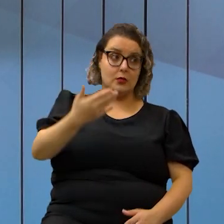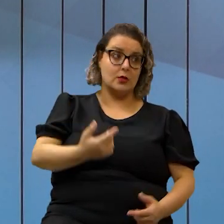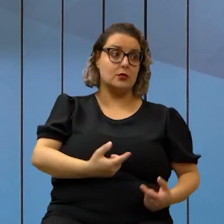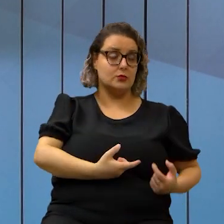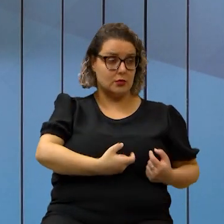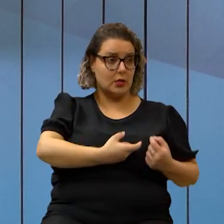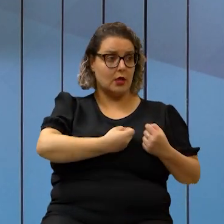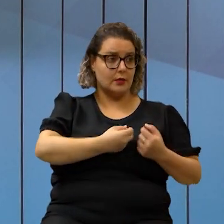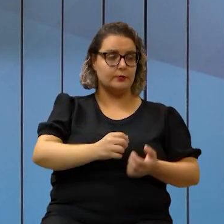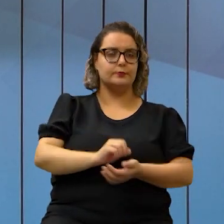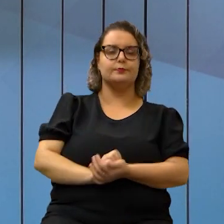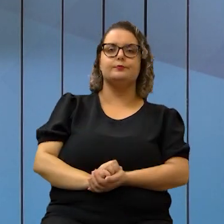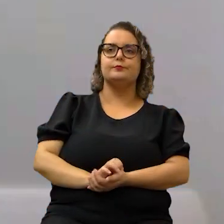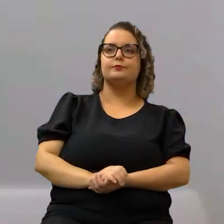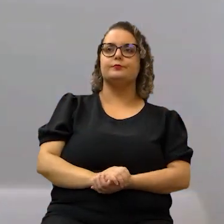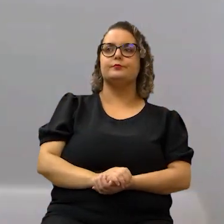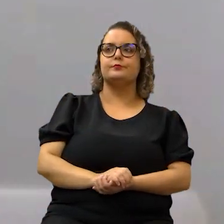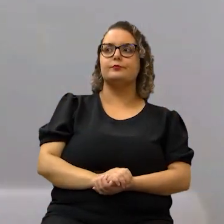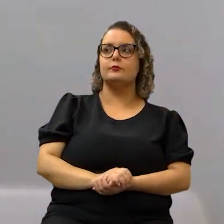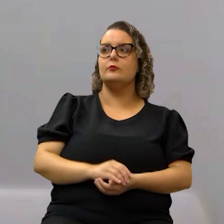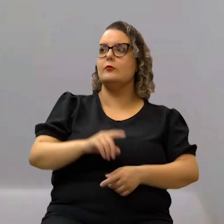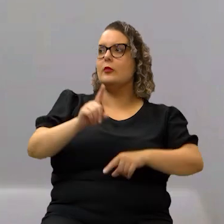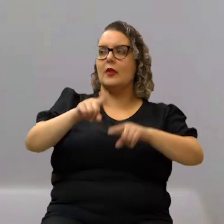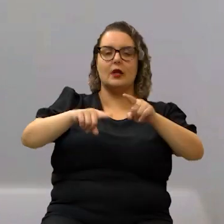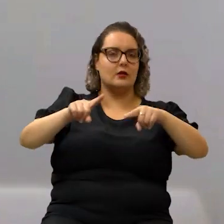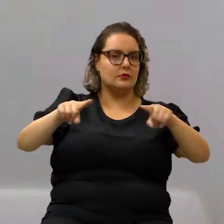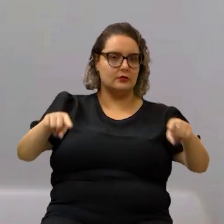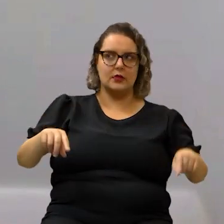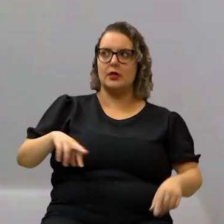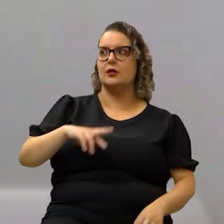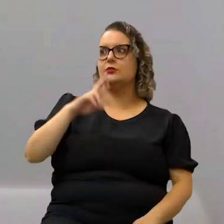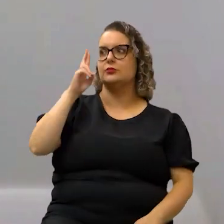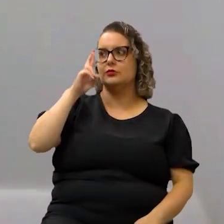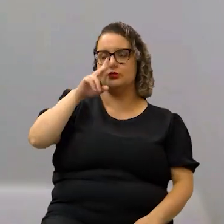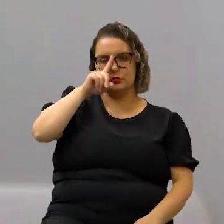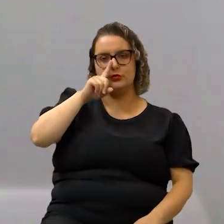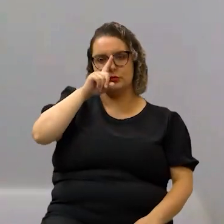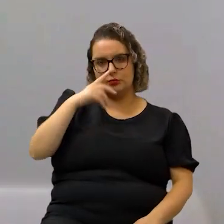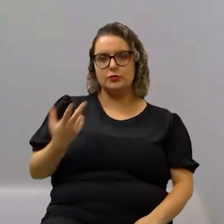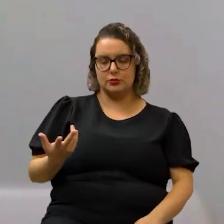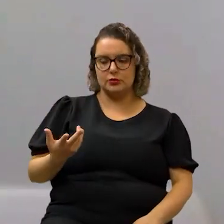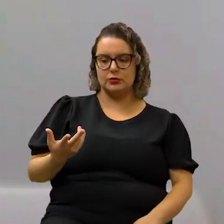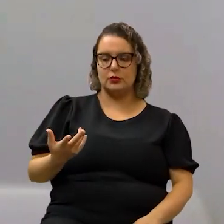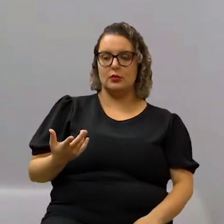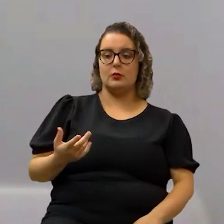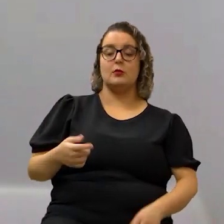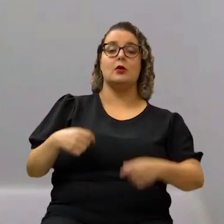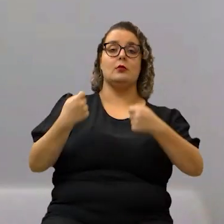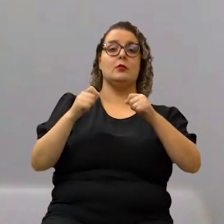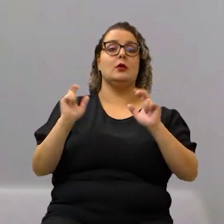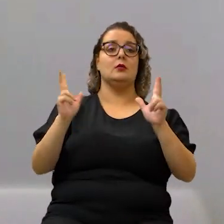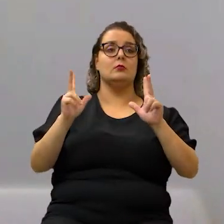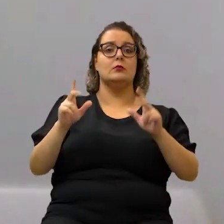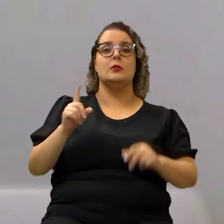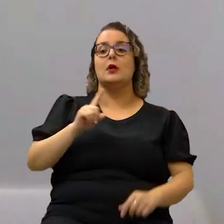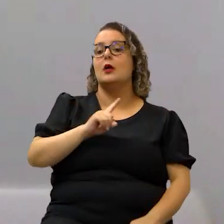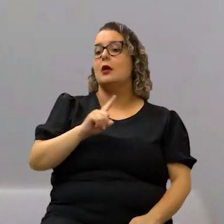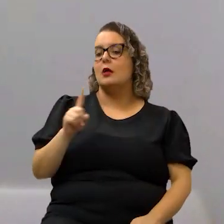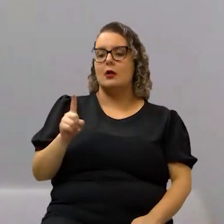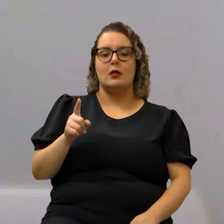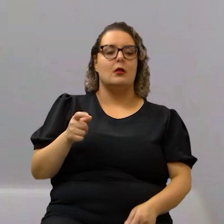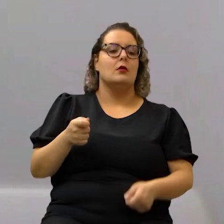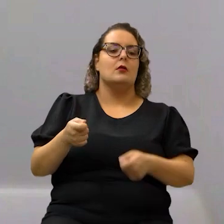câncer de mama? São diversos os fatores de risco, mas o que eu preciso destacar é: não